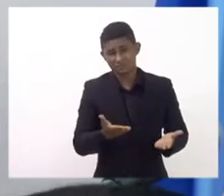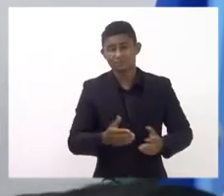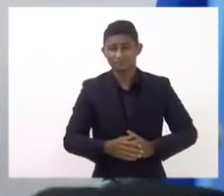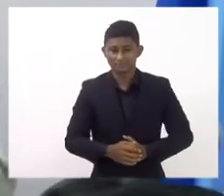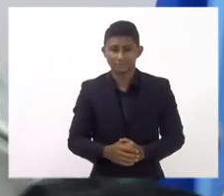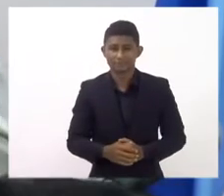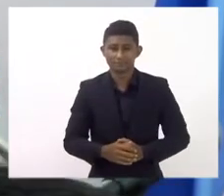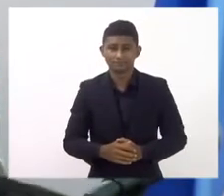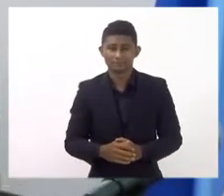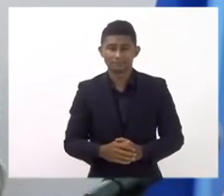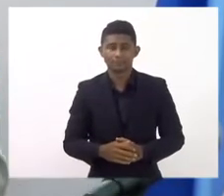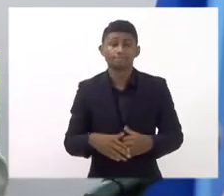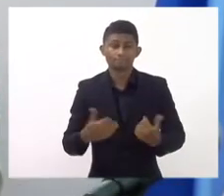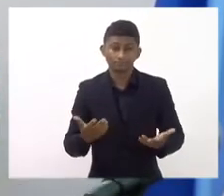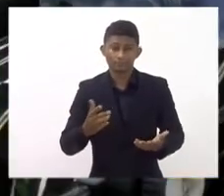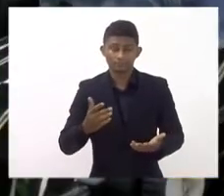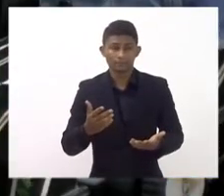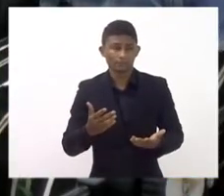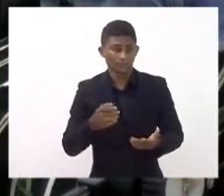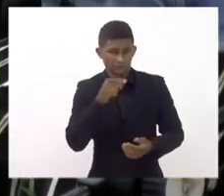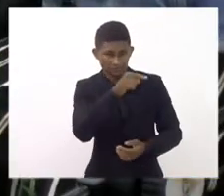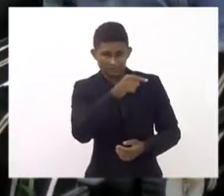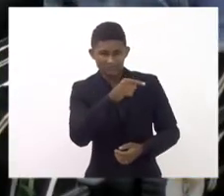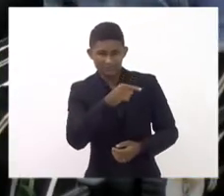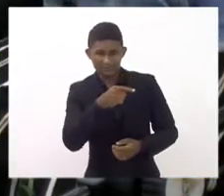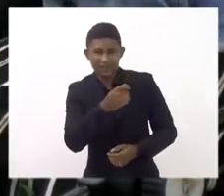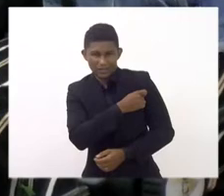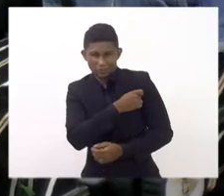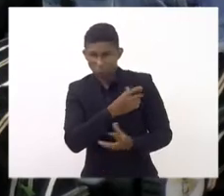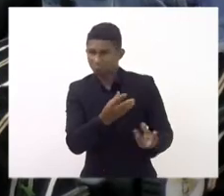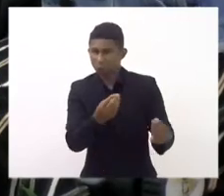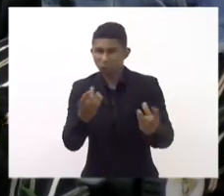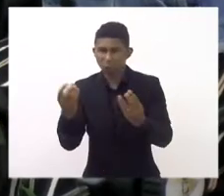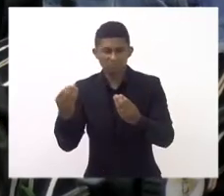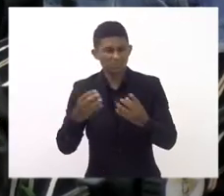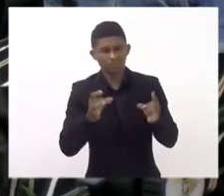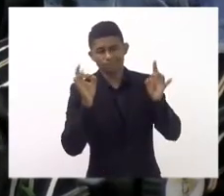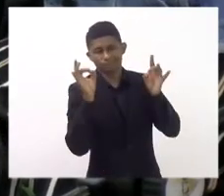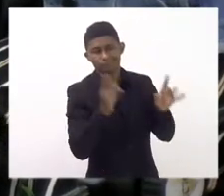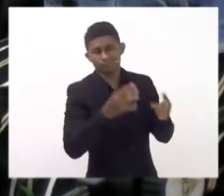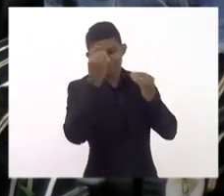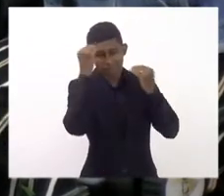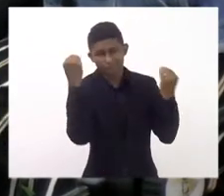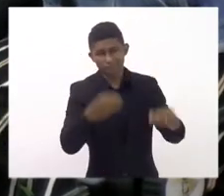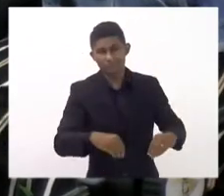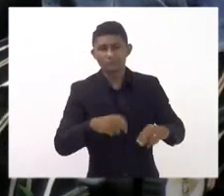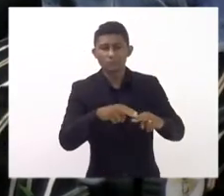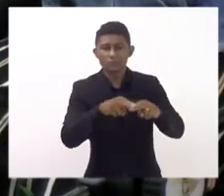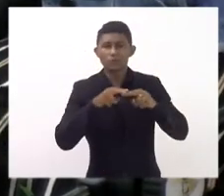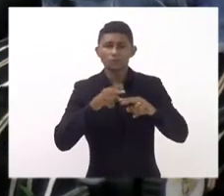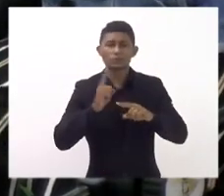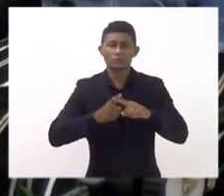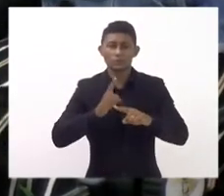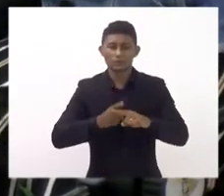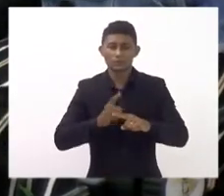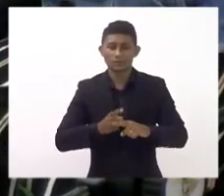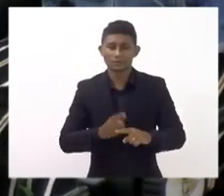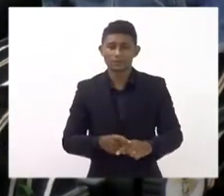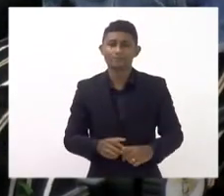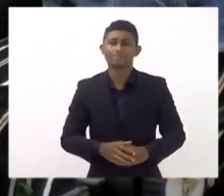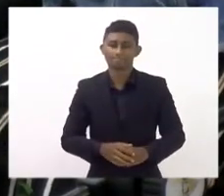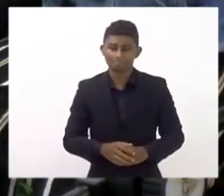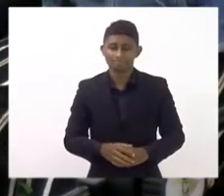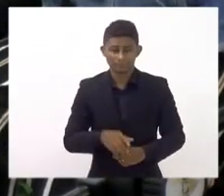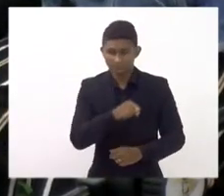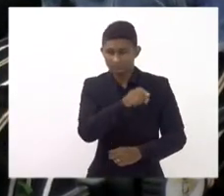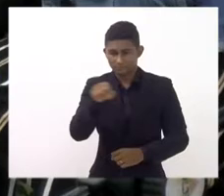Exatamente. O motivo da nossa evasão, deputado, ele não precisa de muita investigação. Você pode questionar a qualquer